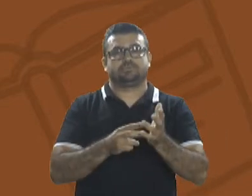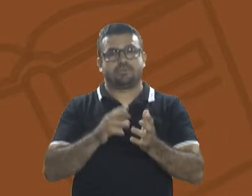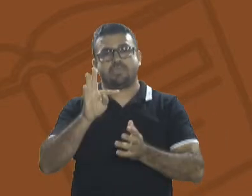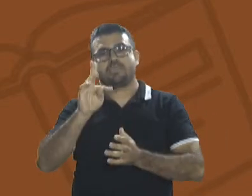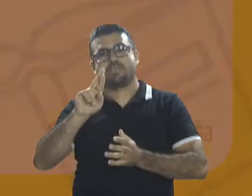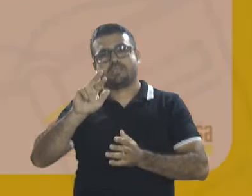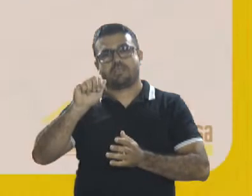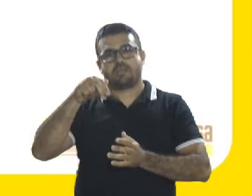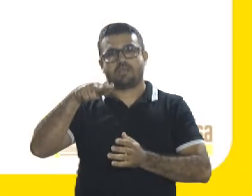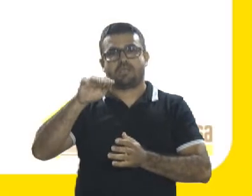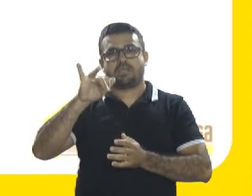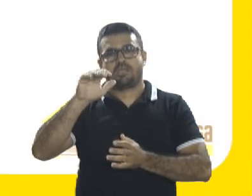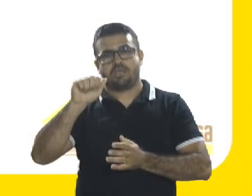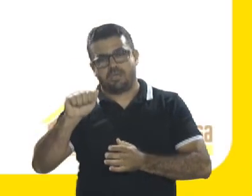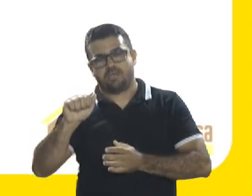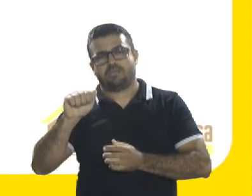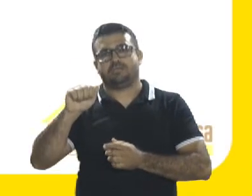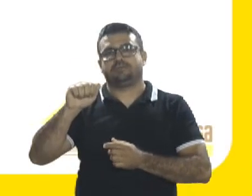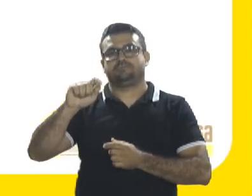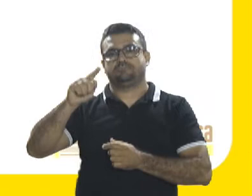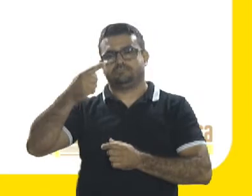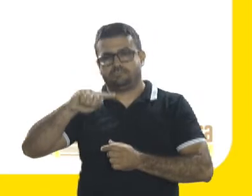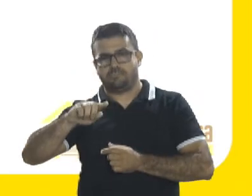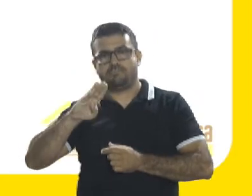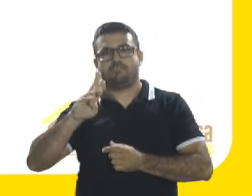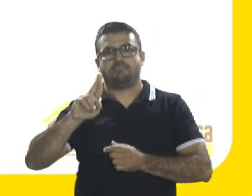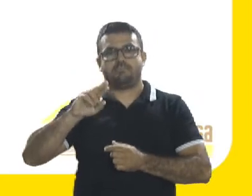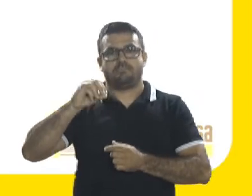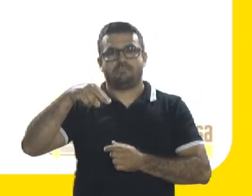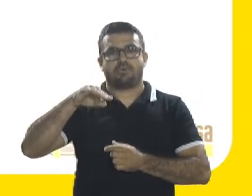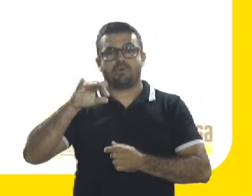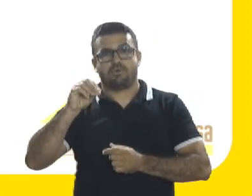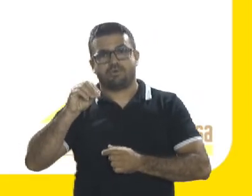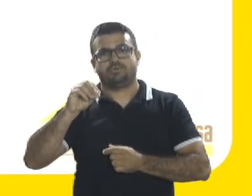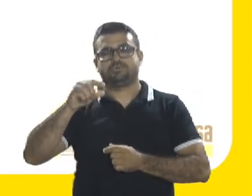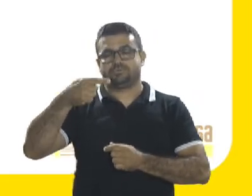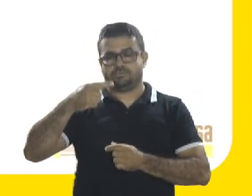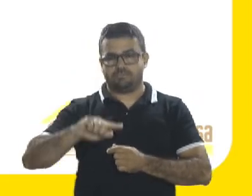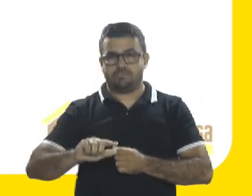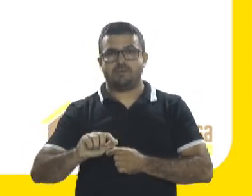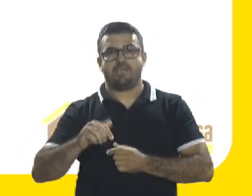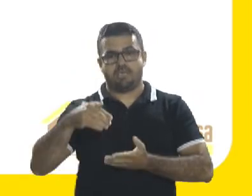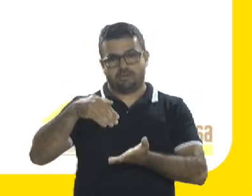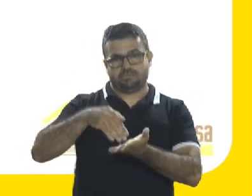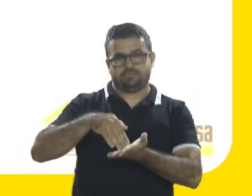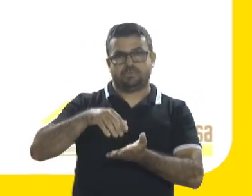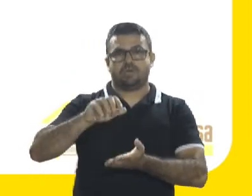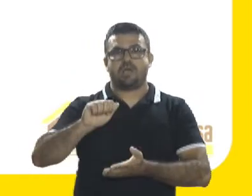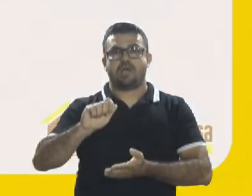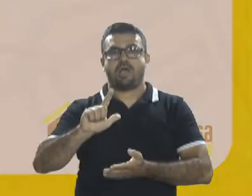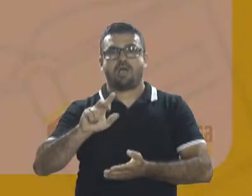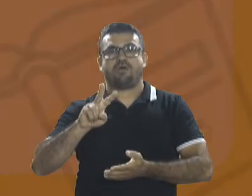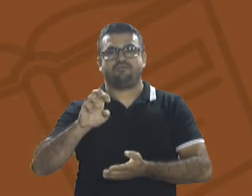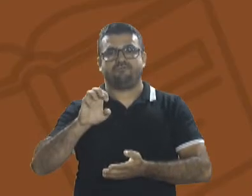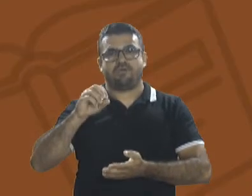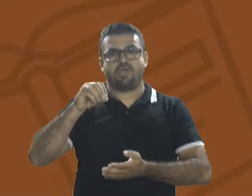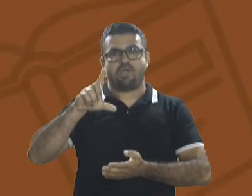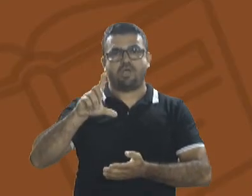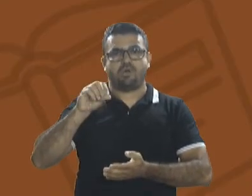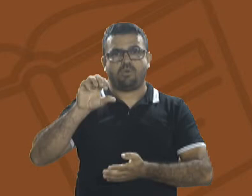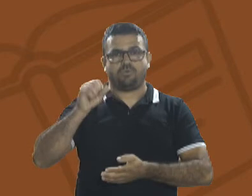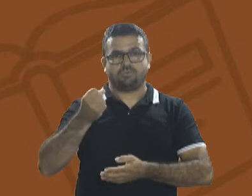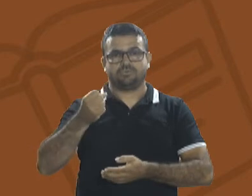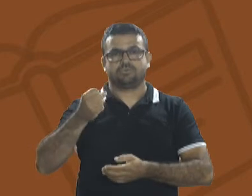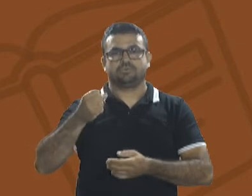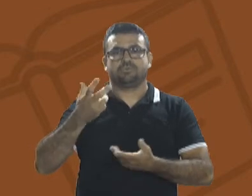vai ramificando em brônquios, bronquíolos, até chegar nos alvéolos. Os alvéolos são essas